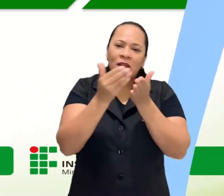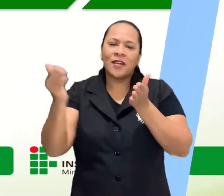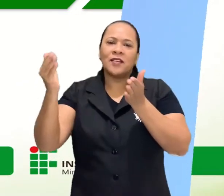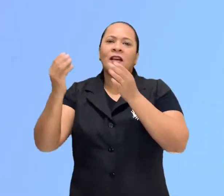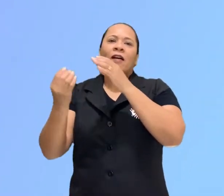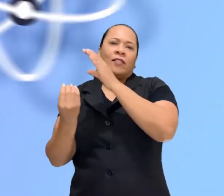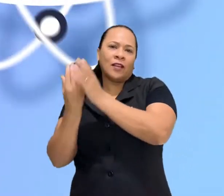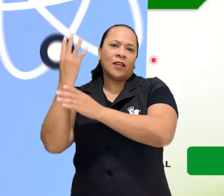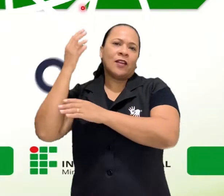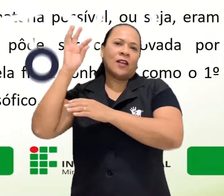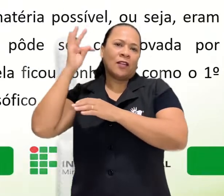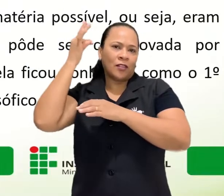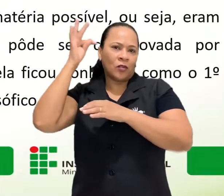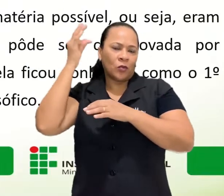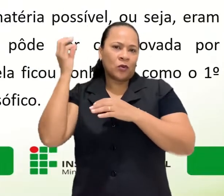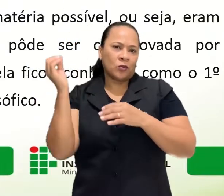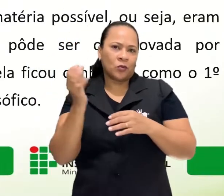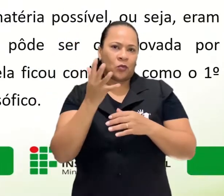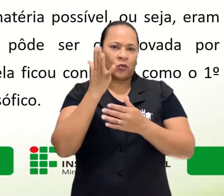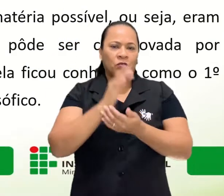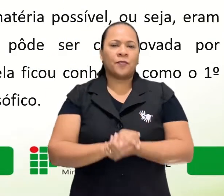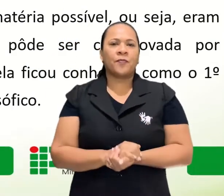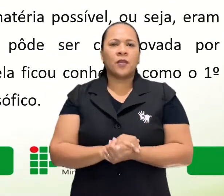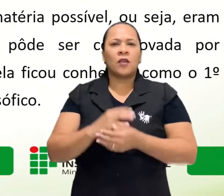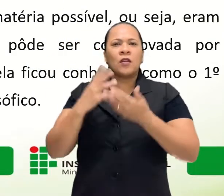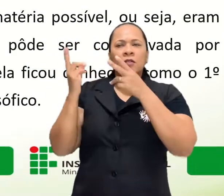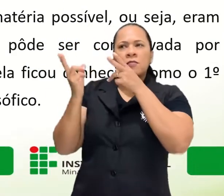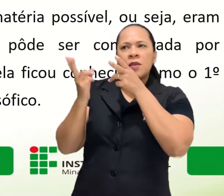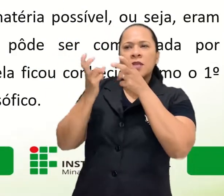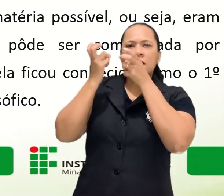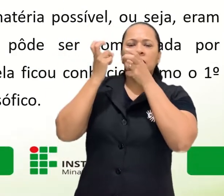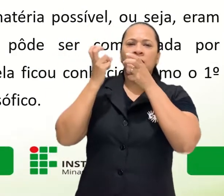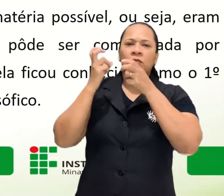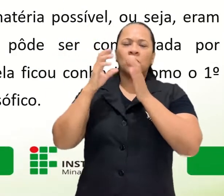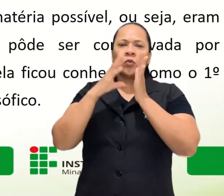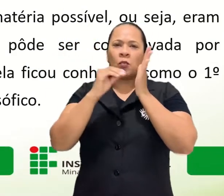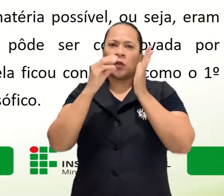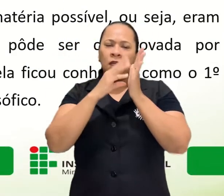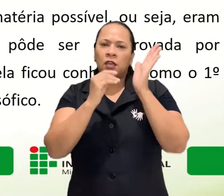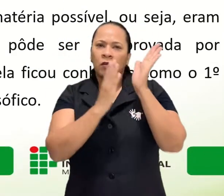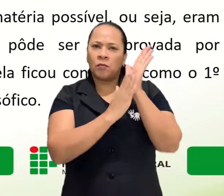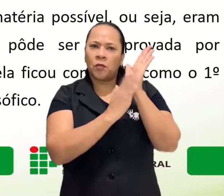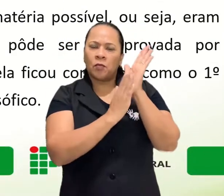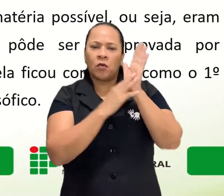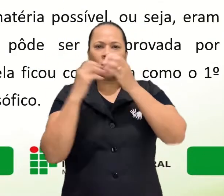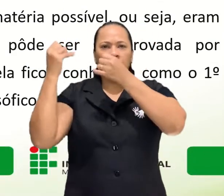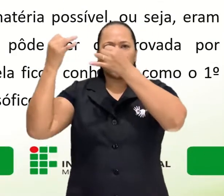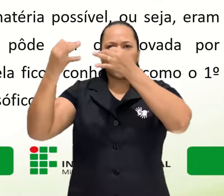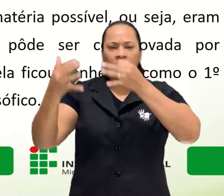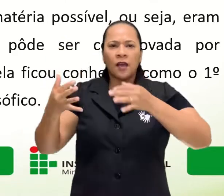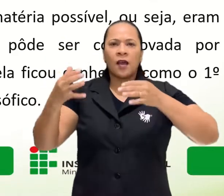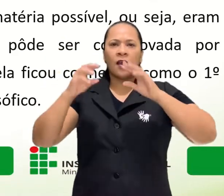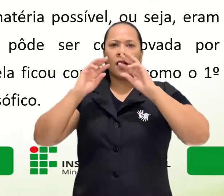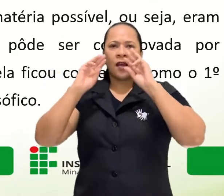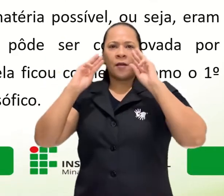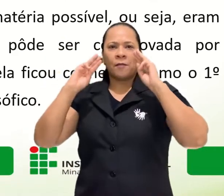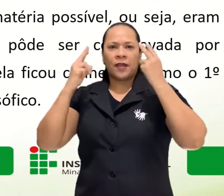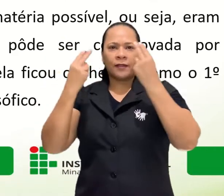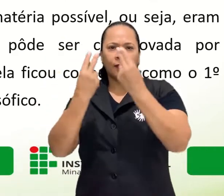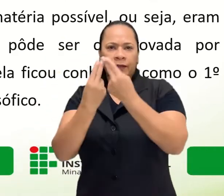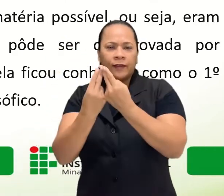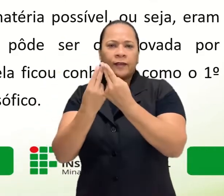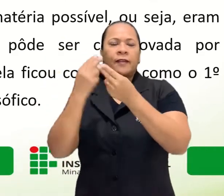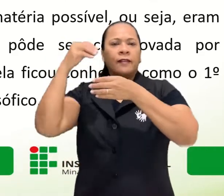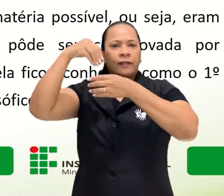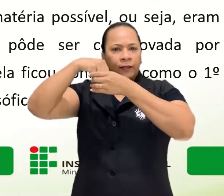nova teoria. Isso é claramente observado nos modelos propostos para explicar a matéria e